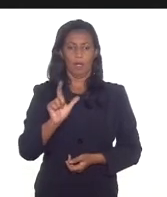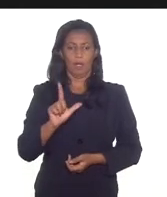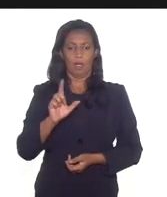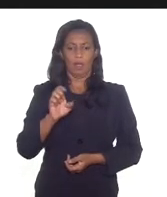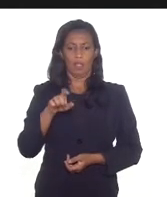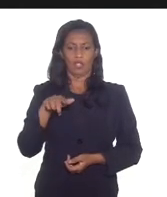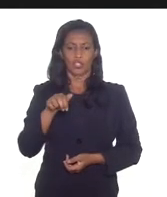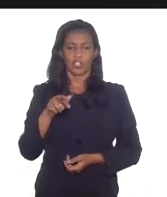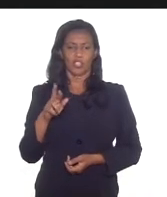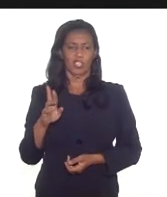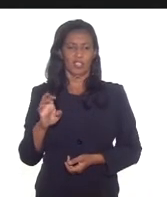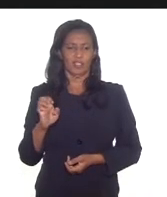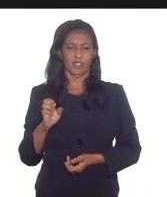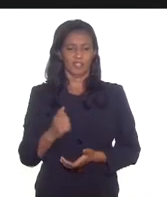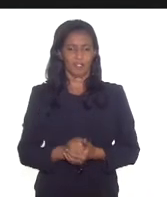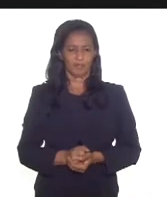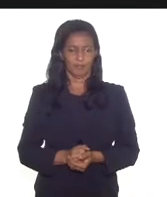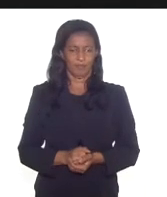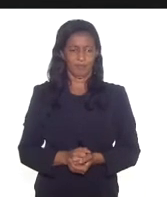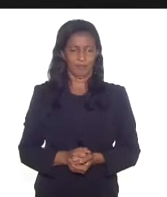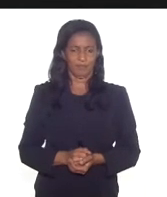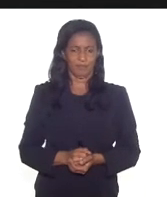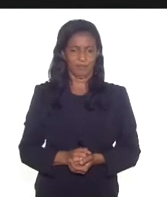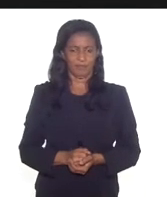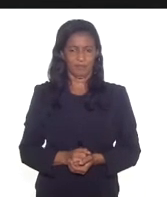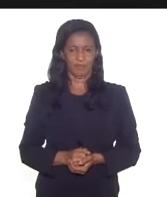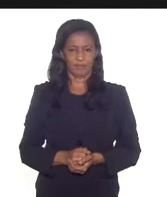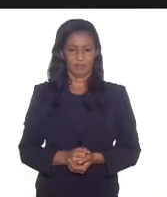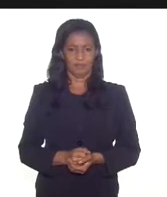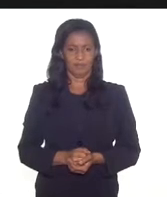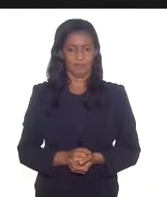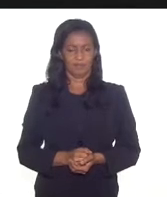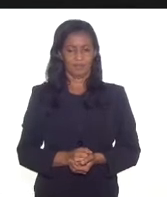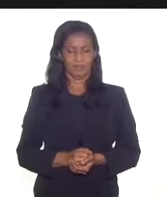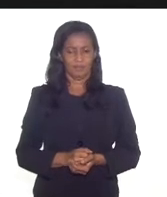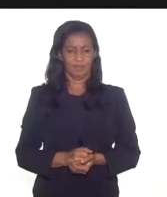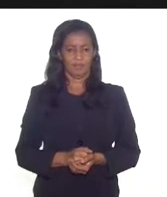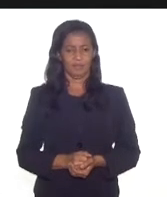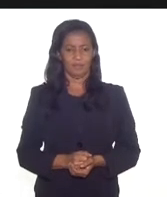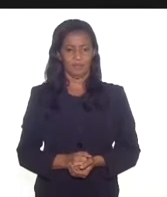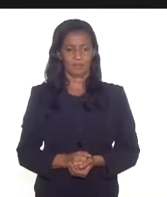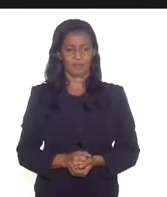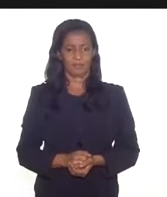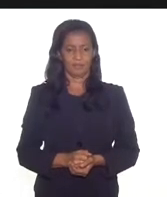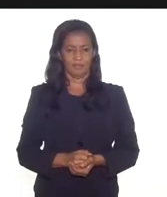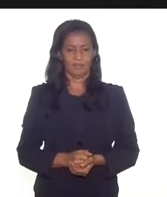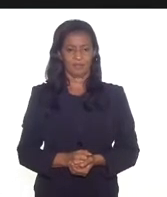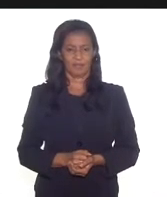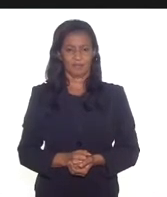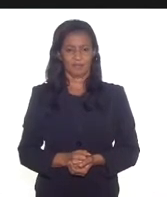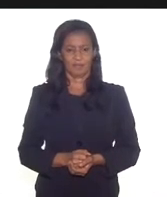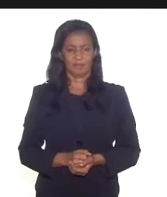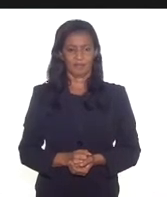dois, presidente? Qual Alexandre? Alexandre Knoploch. Depois, deputada Lucinha. Eu pedi também, presidente. Eu pedi.